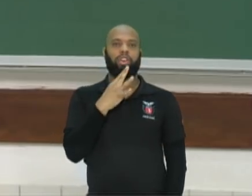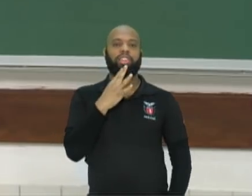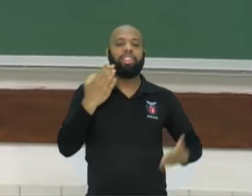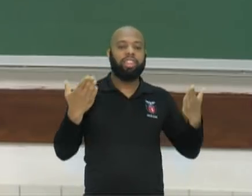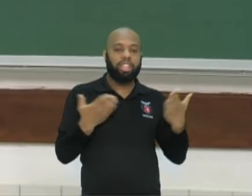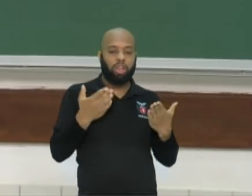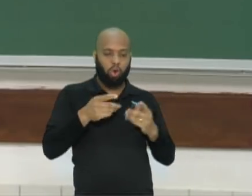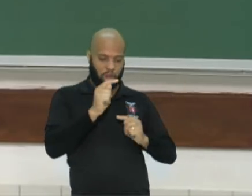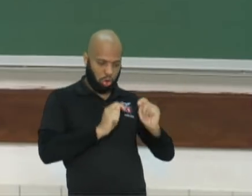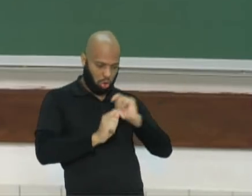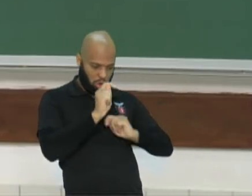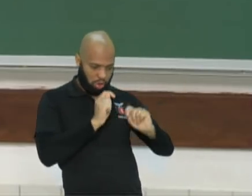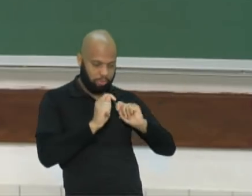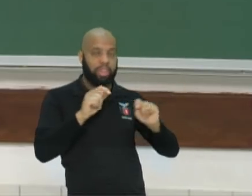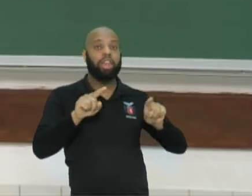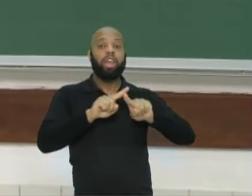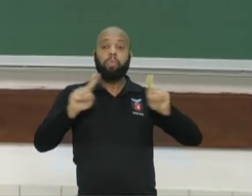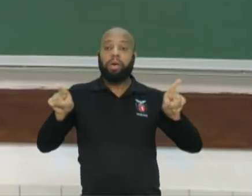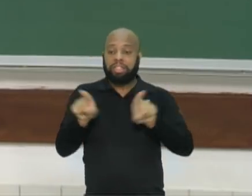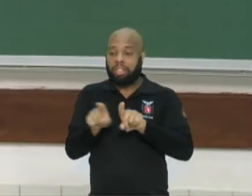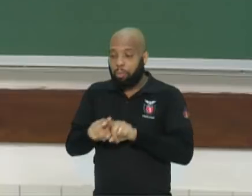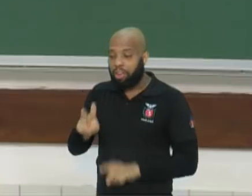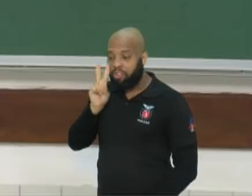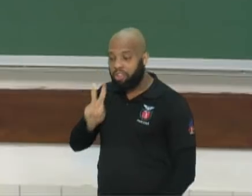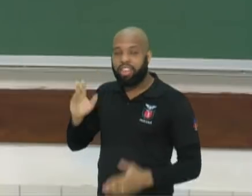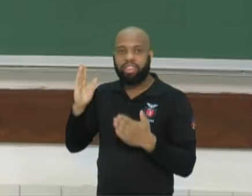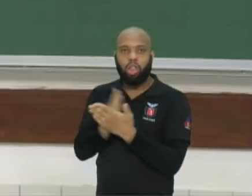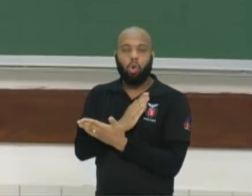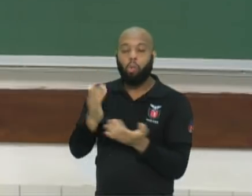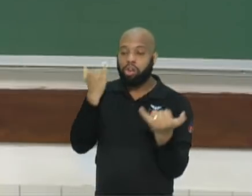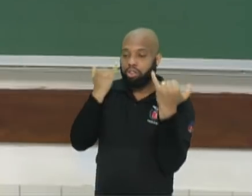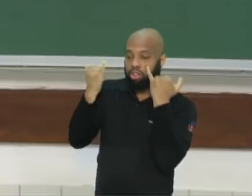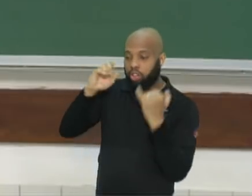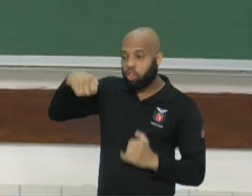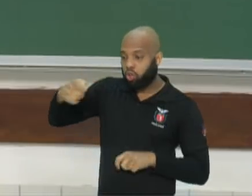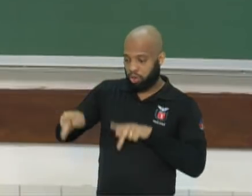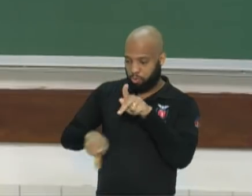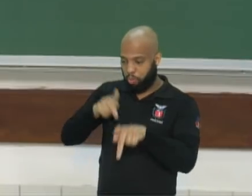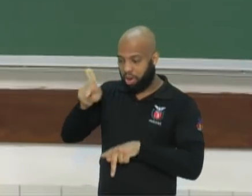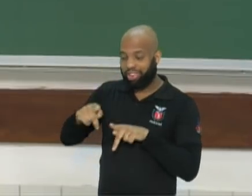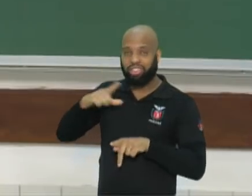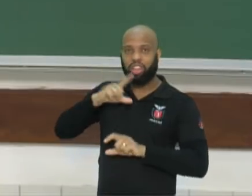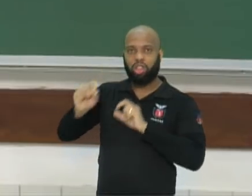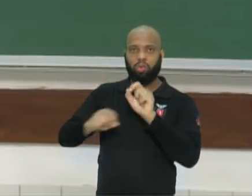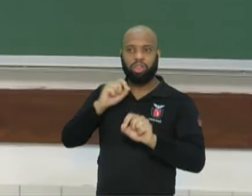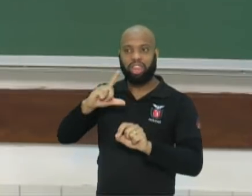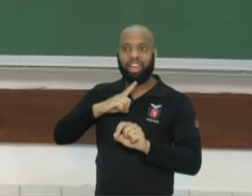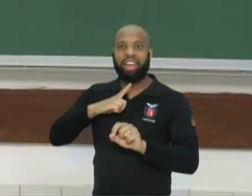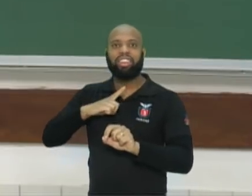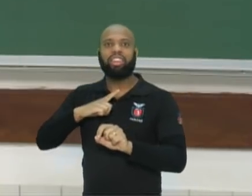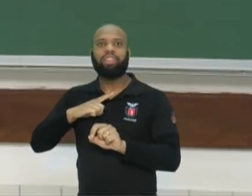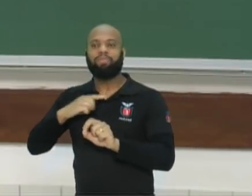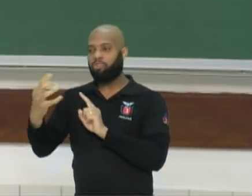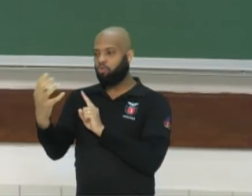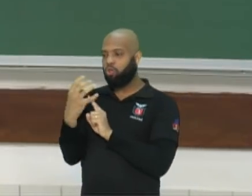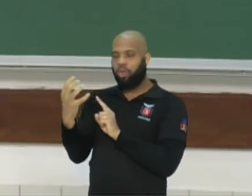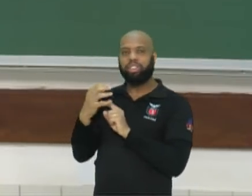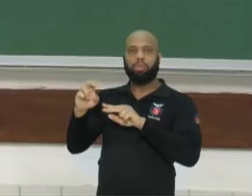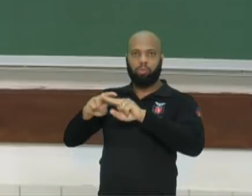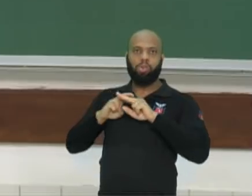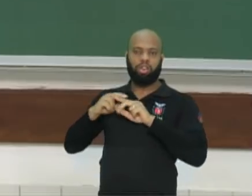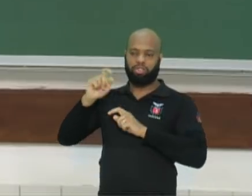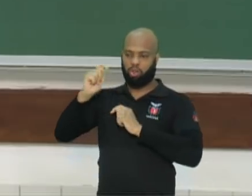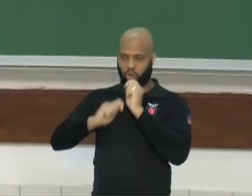as atividades econômicas, mas também alguns dados da população que refletem essas atividades